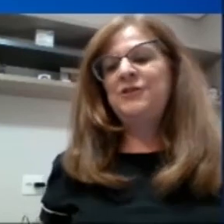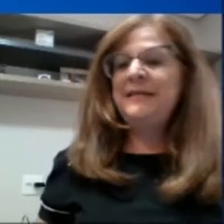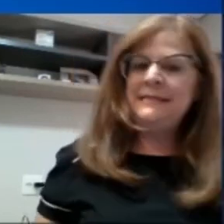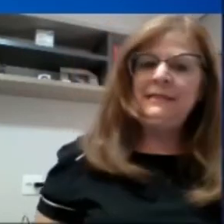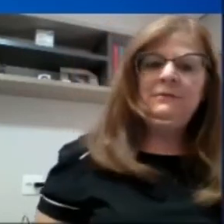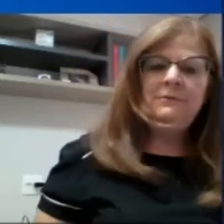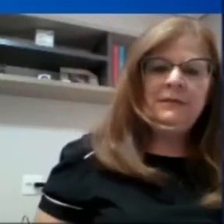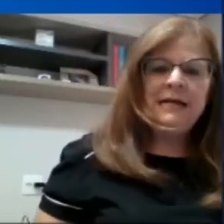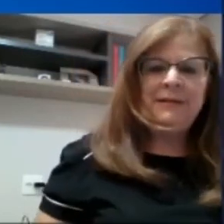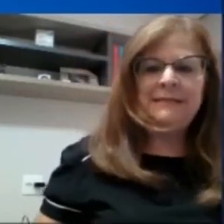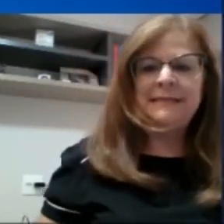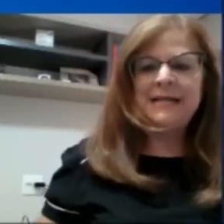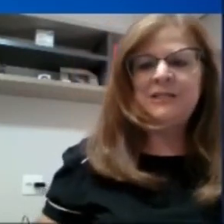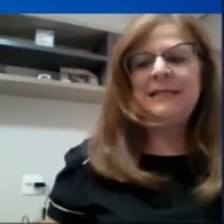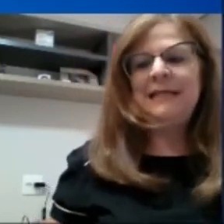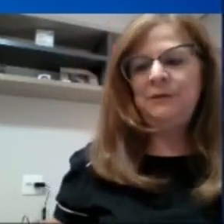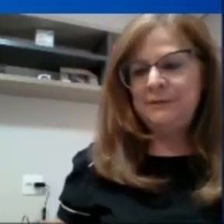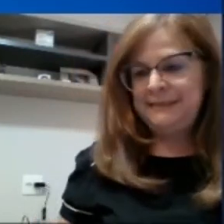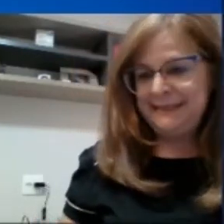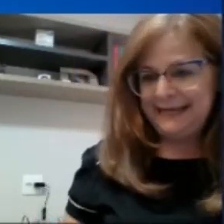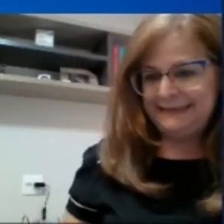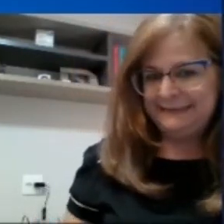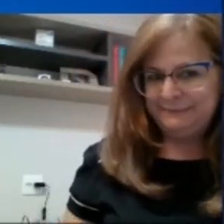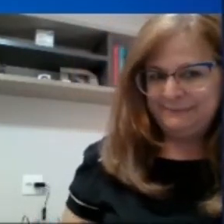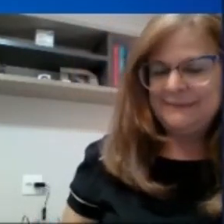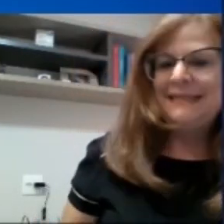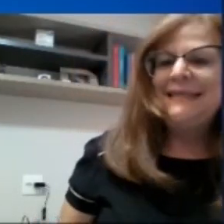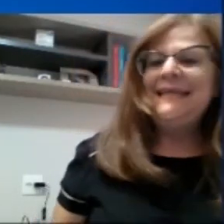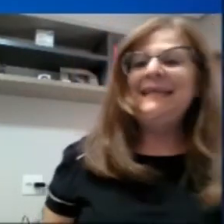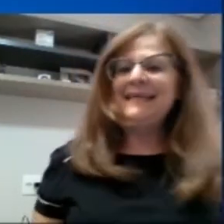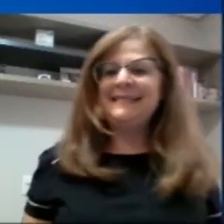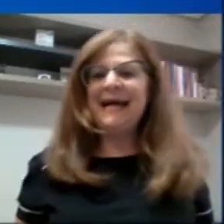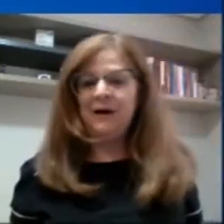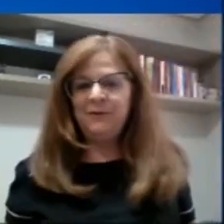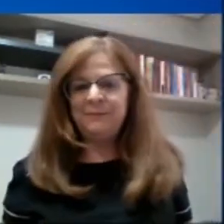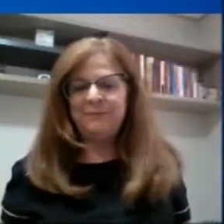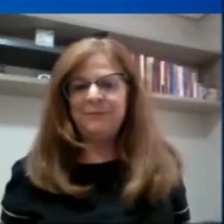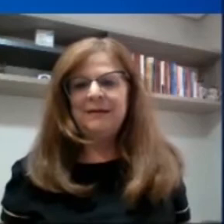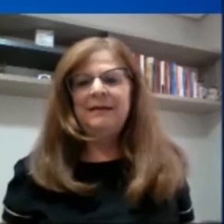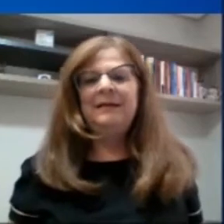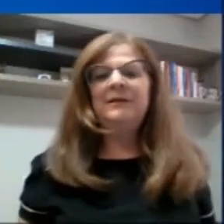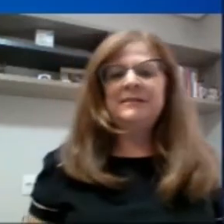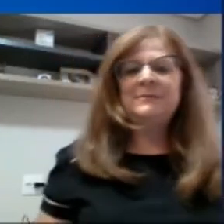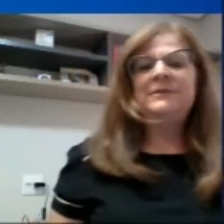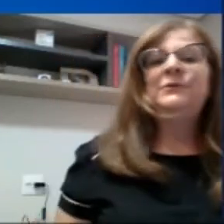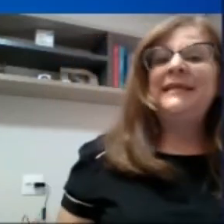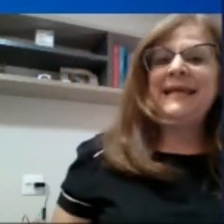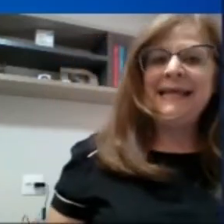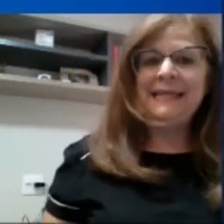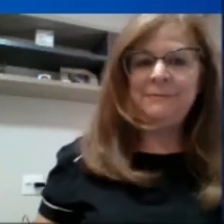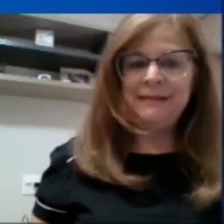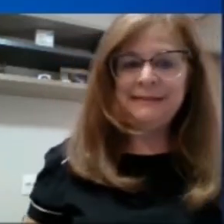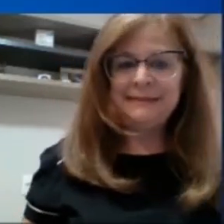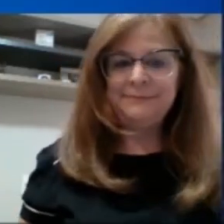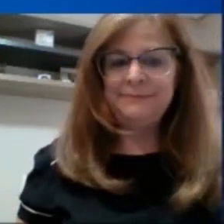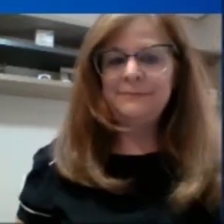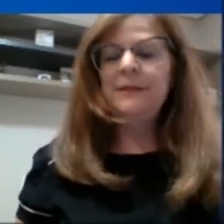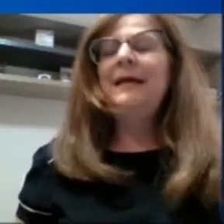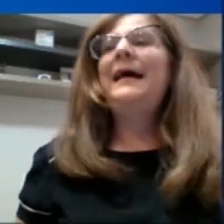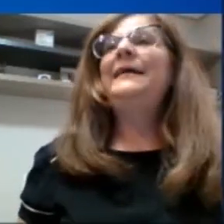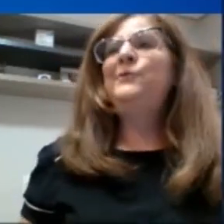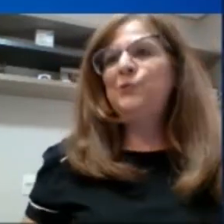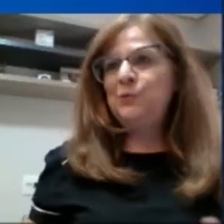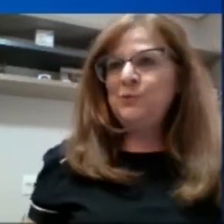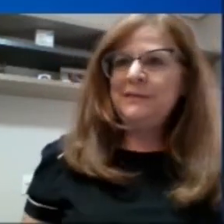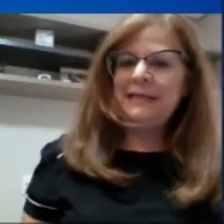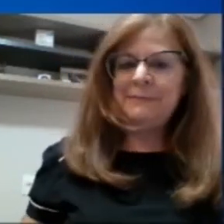processo de ensino e aprendizagem da língua de sinais. E nesta aula, nós vamos ver o que é Libras,